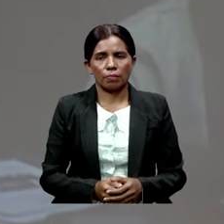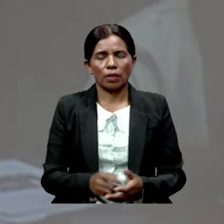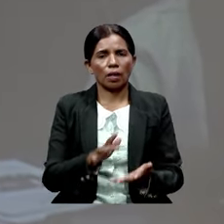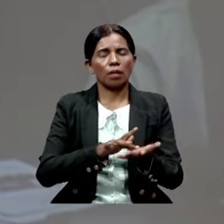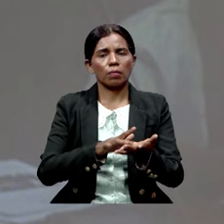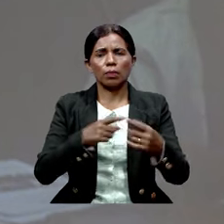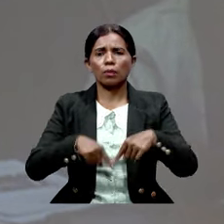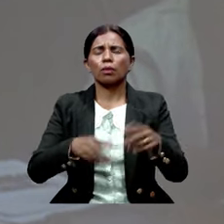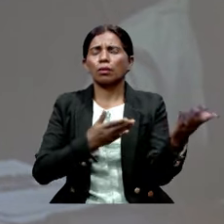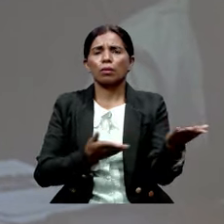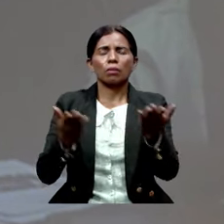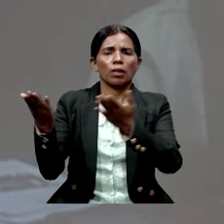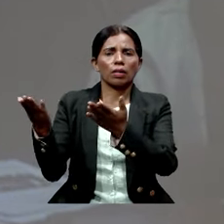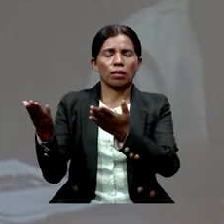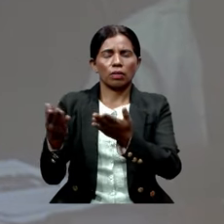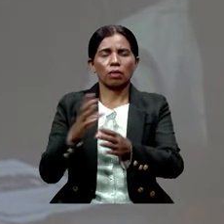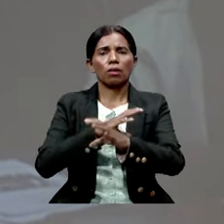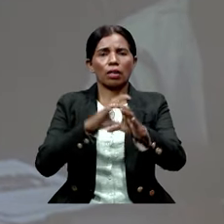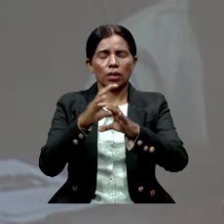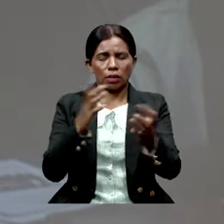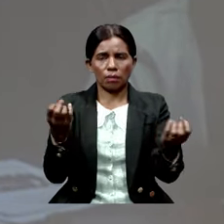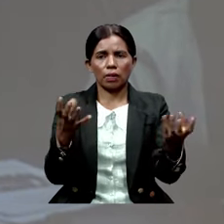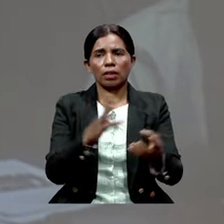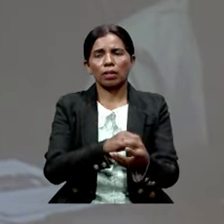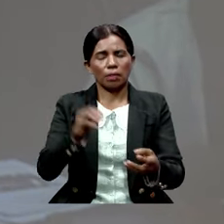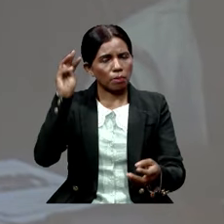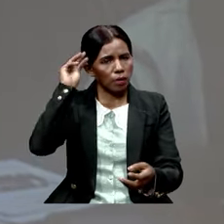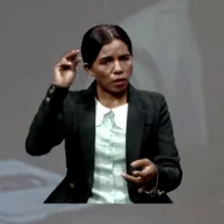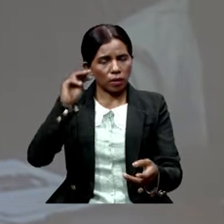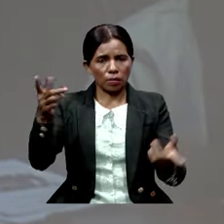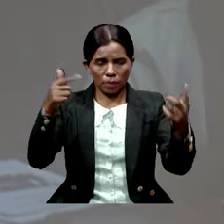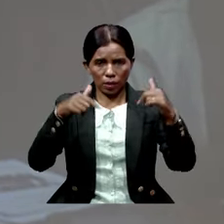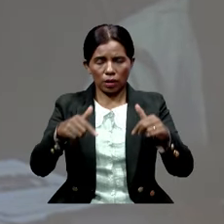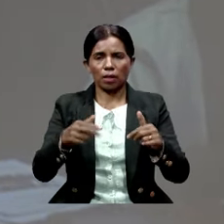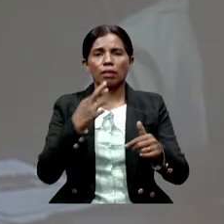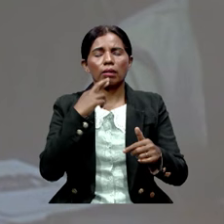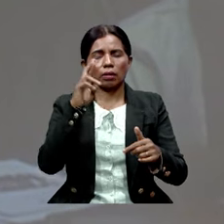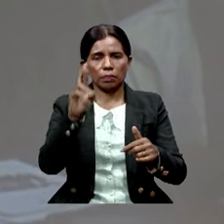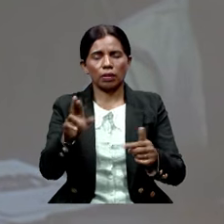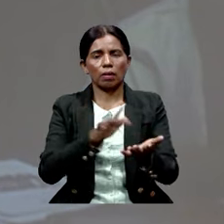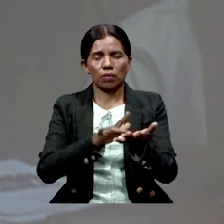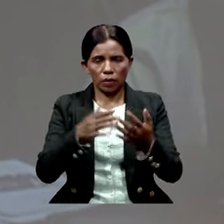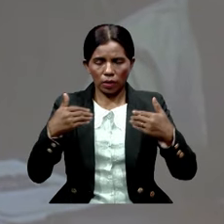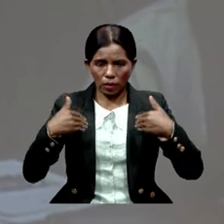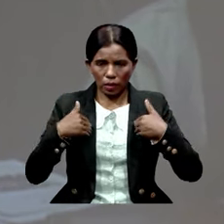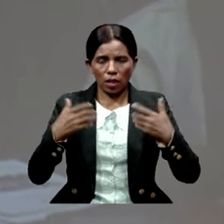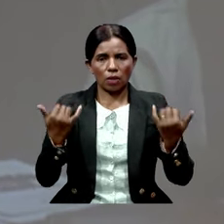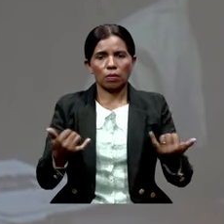ne bai ne be tamba ai muruk tamati ano kontentor sir mai tamba uluk sinora ministra mak mai ne responde direta kera sai muruk ya tiona so brada